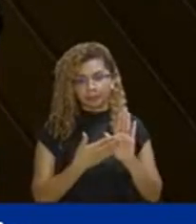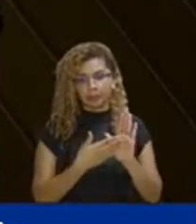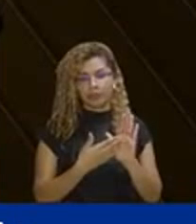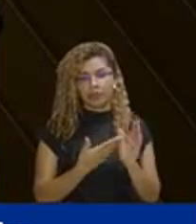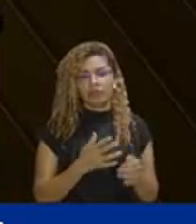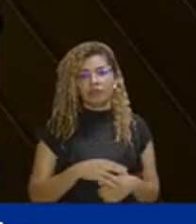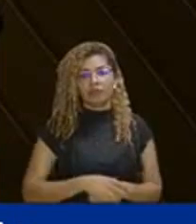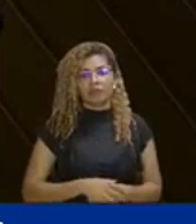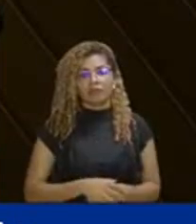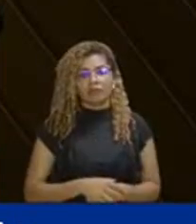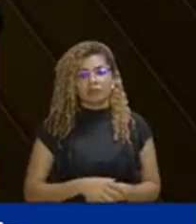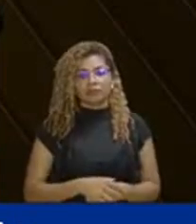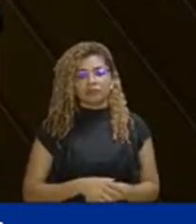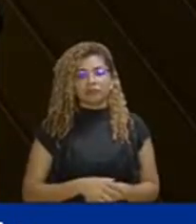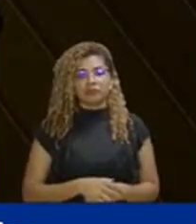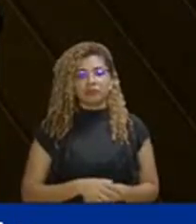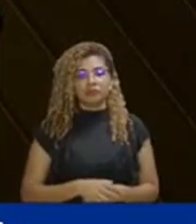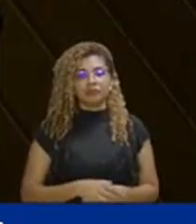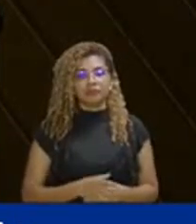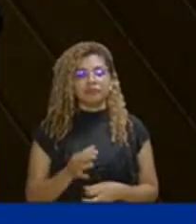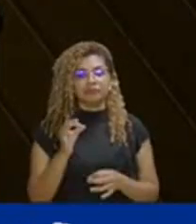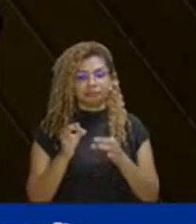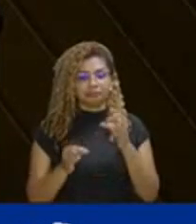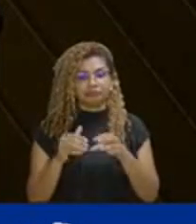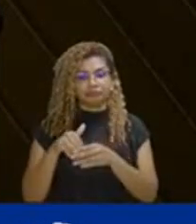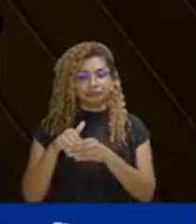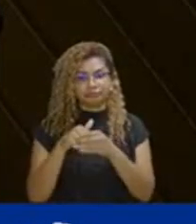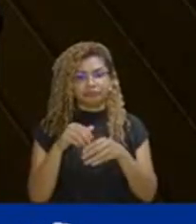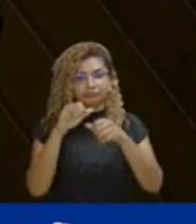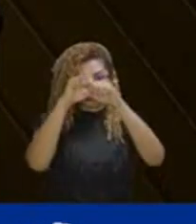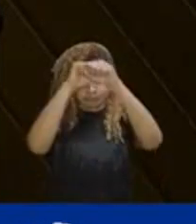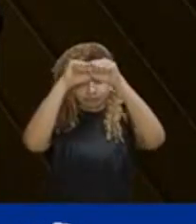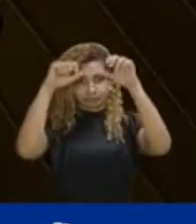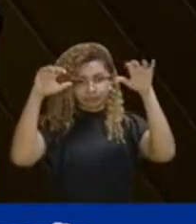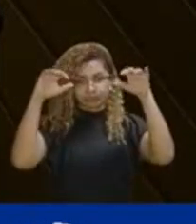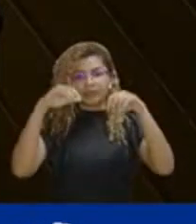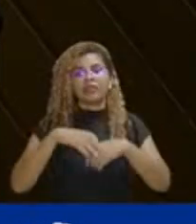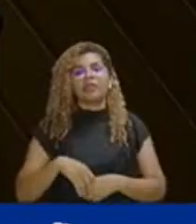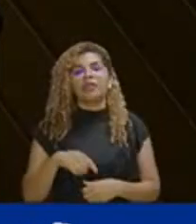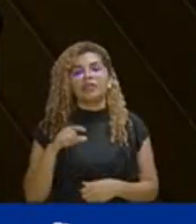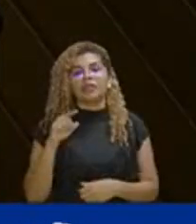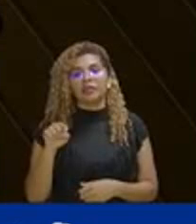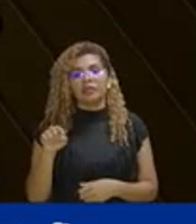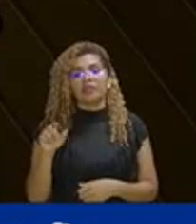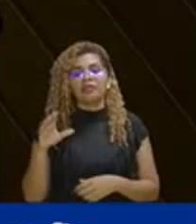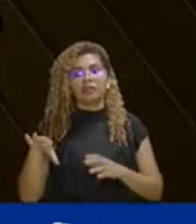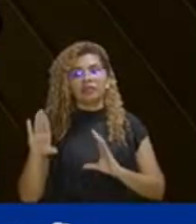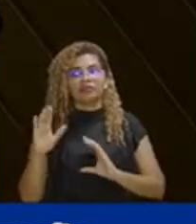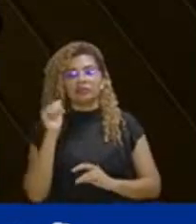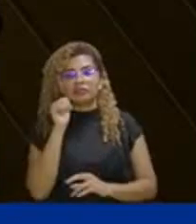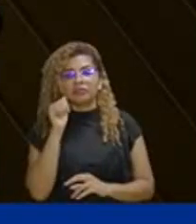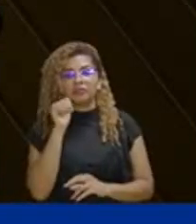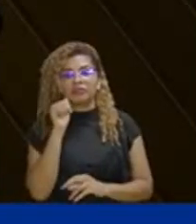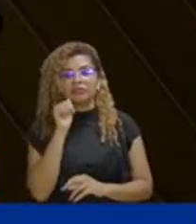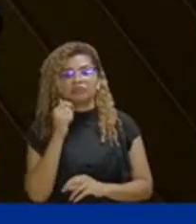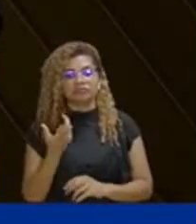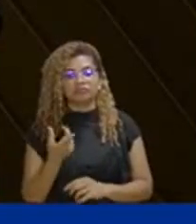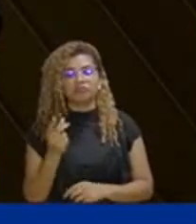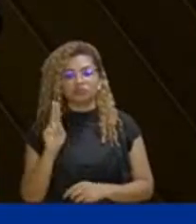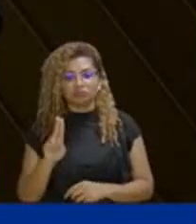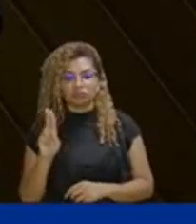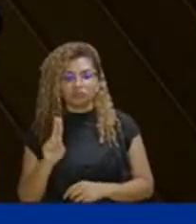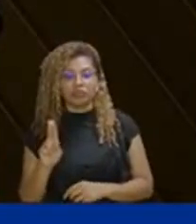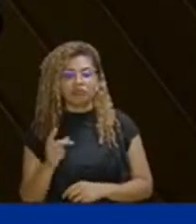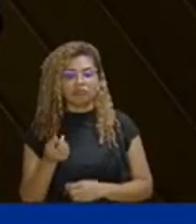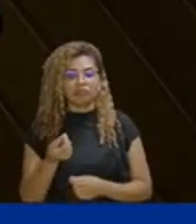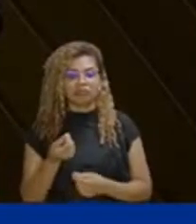a decisão deste tribunal no sentido de vedar o acesso pela candidata aos recursos será de pouco proveito. Isso porque, abro